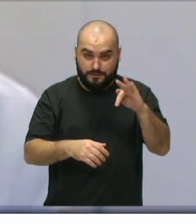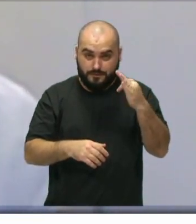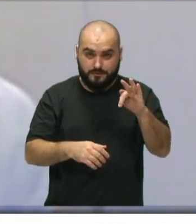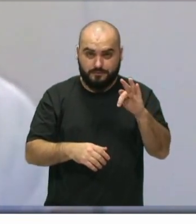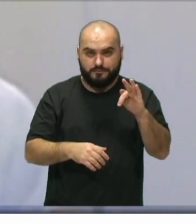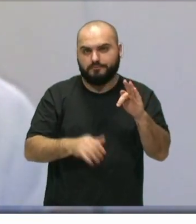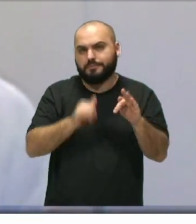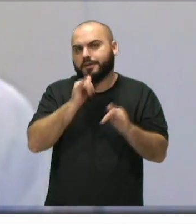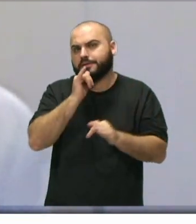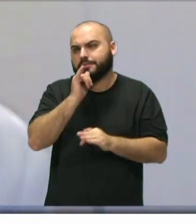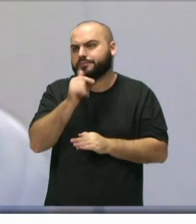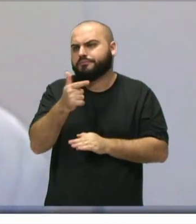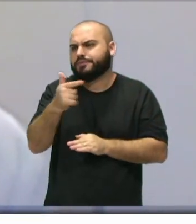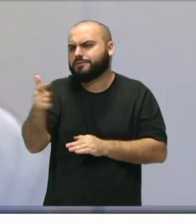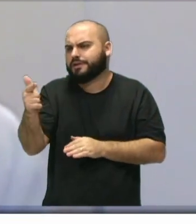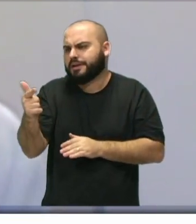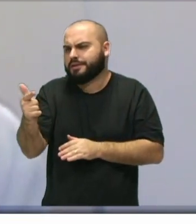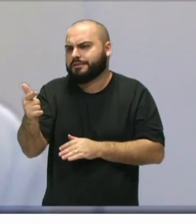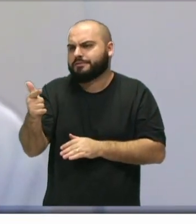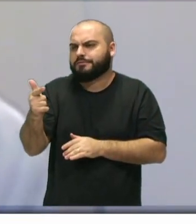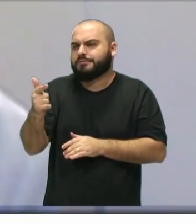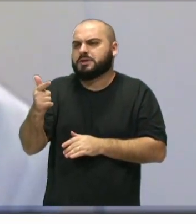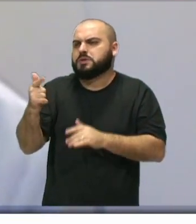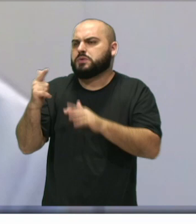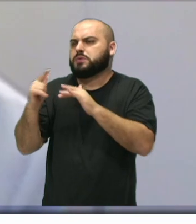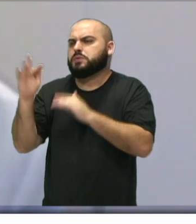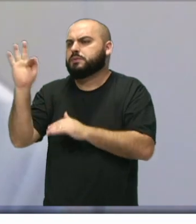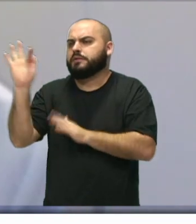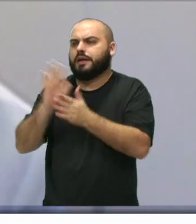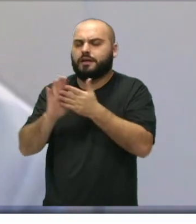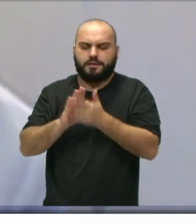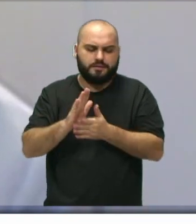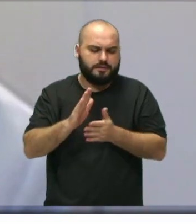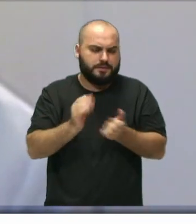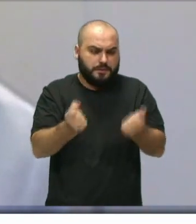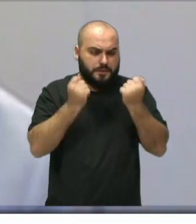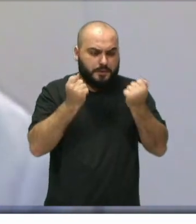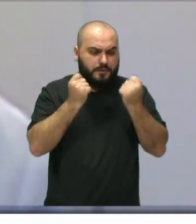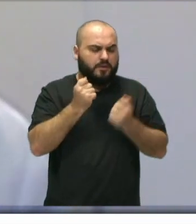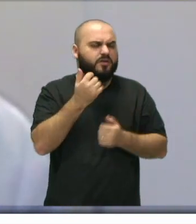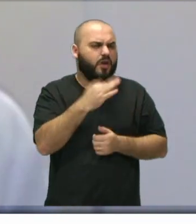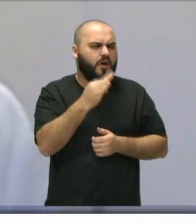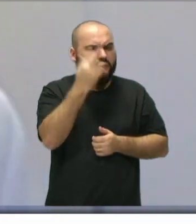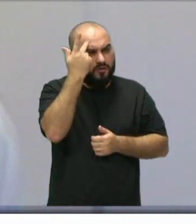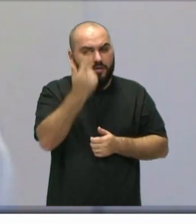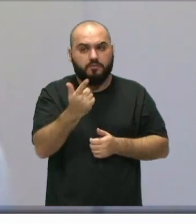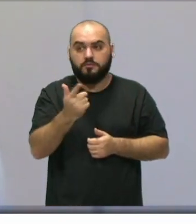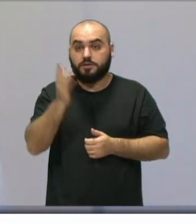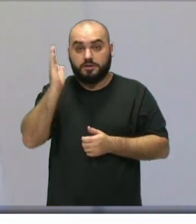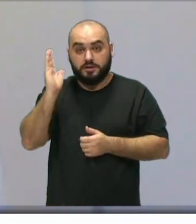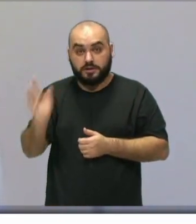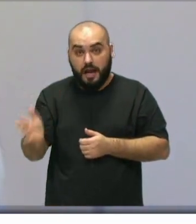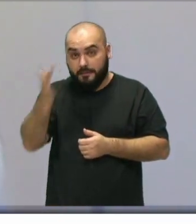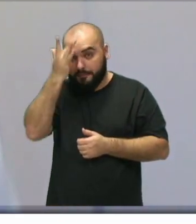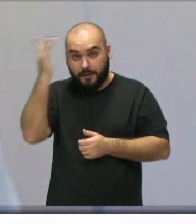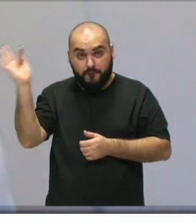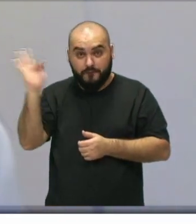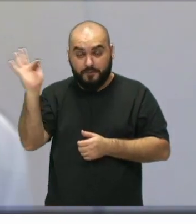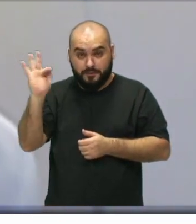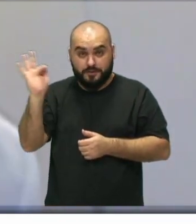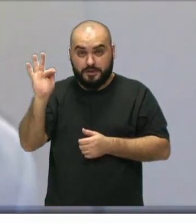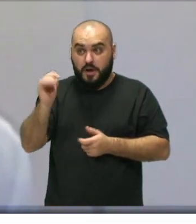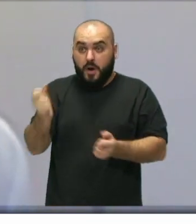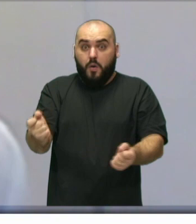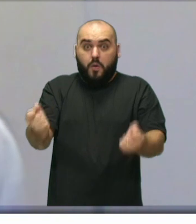que não temos, nós vamos sentir esse dolorimento assim. Para quem tem, vai sentir assim. E ela vai ficar um mês sem se movimentar, porque